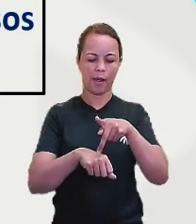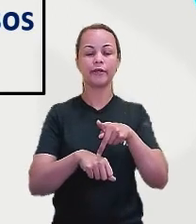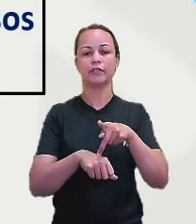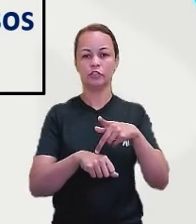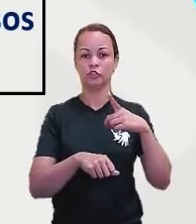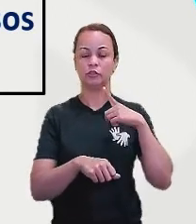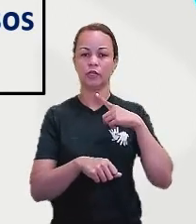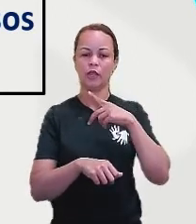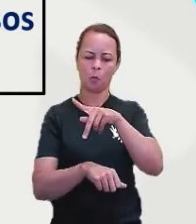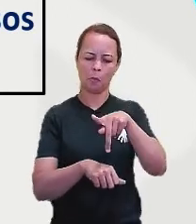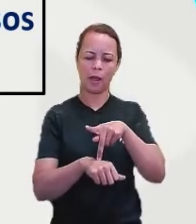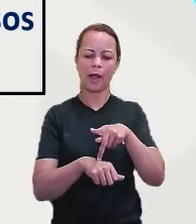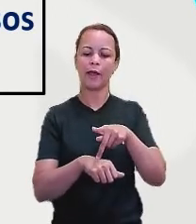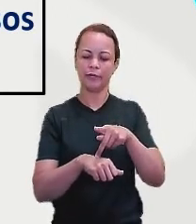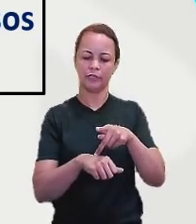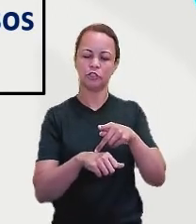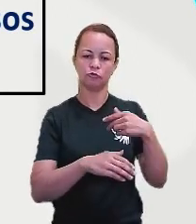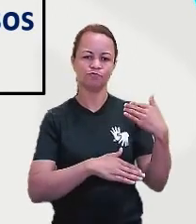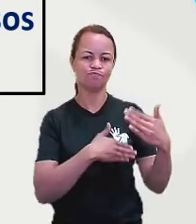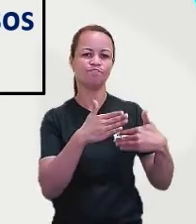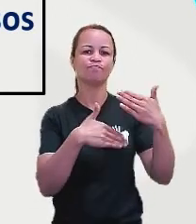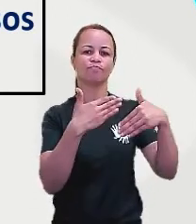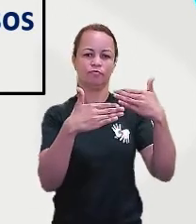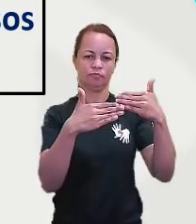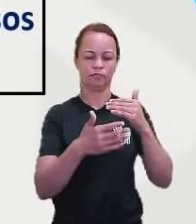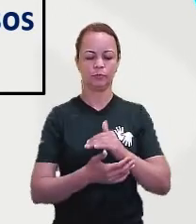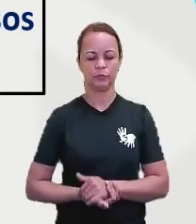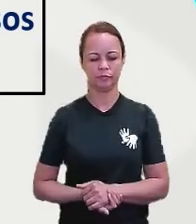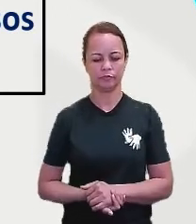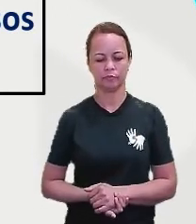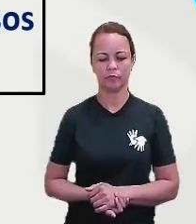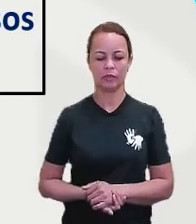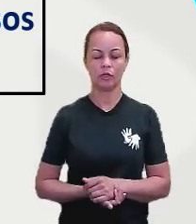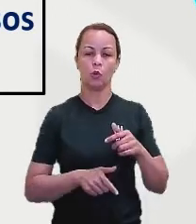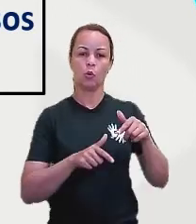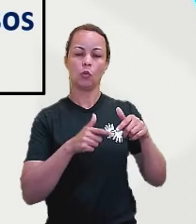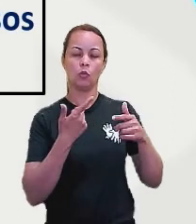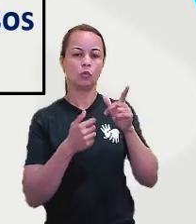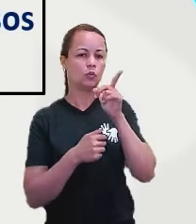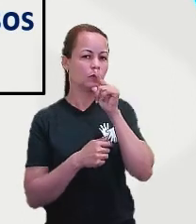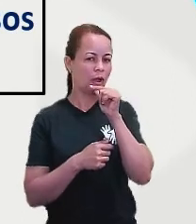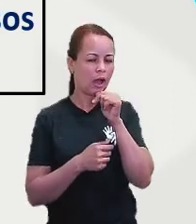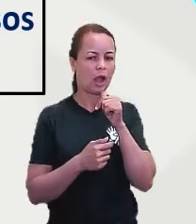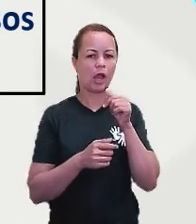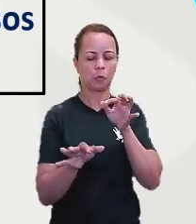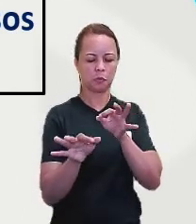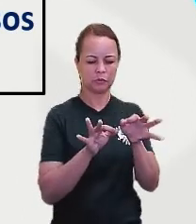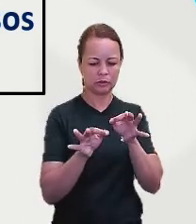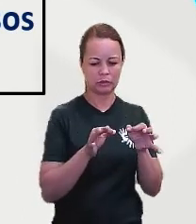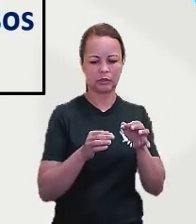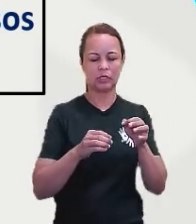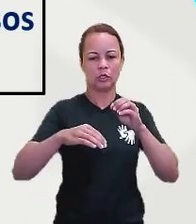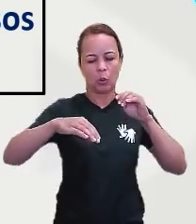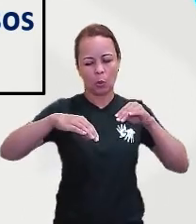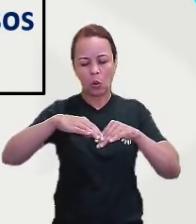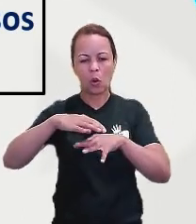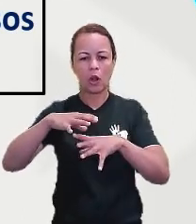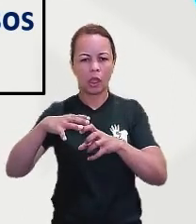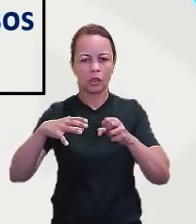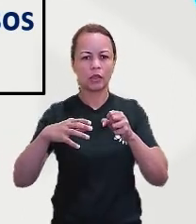chamado de país desenvolvido. Os serviços de água tratada, coleta e tratamento dos